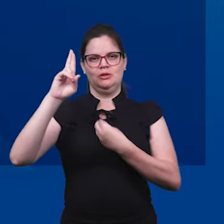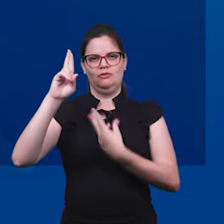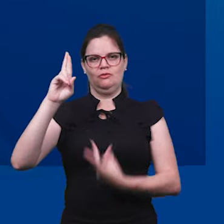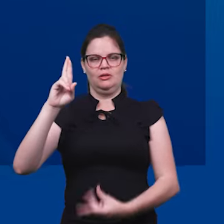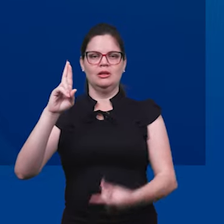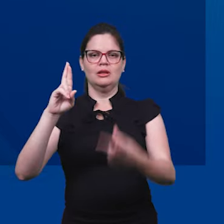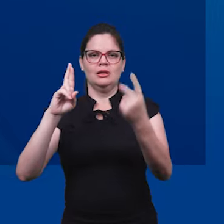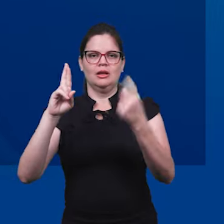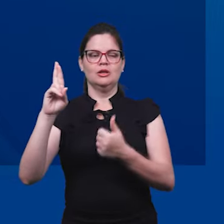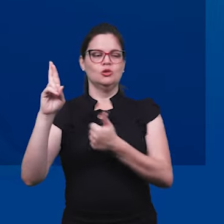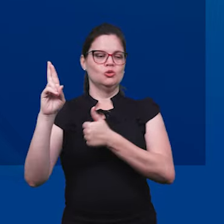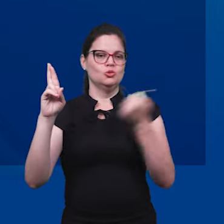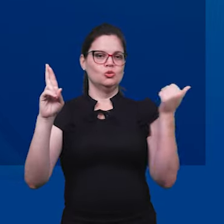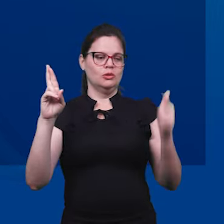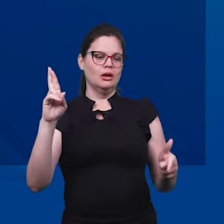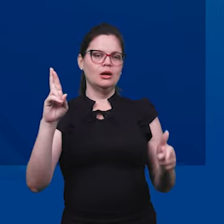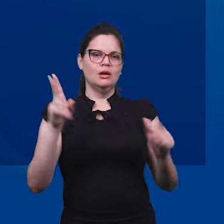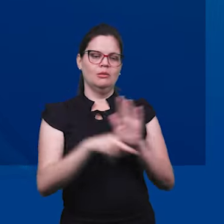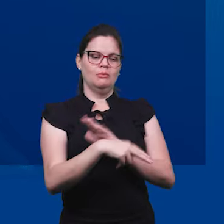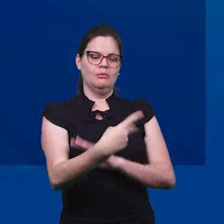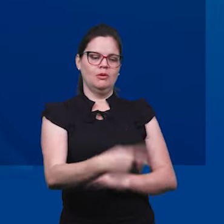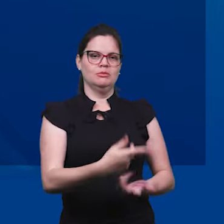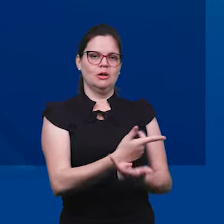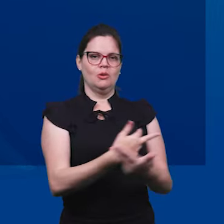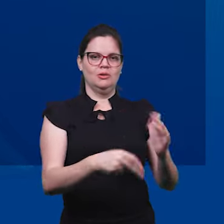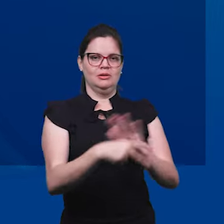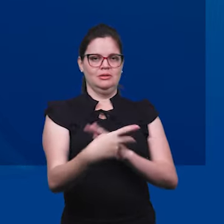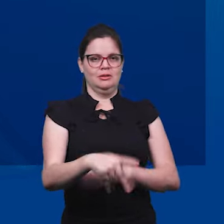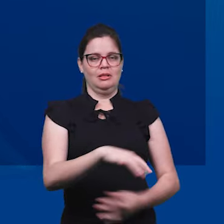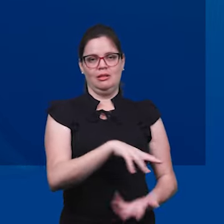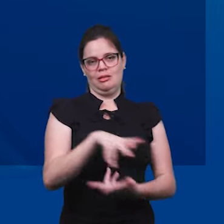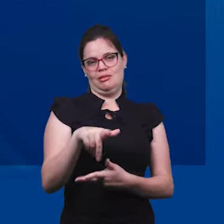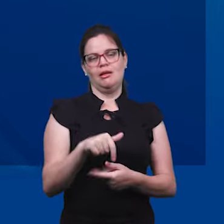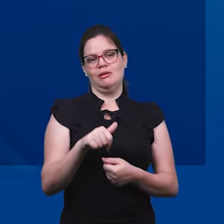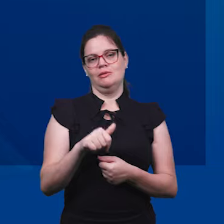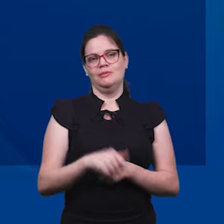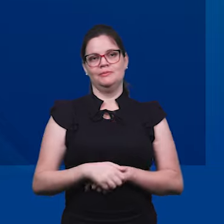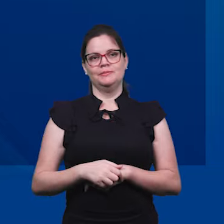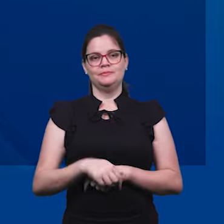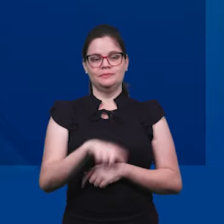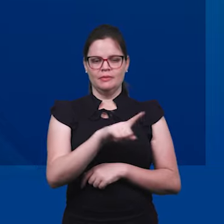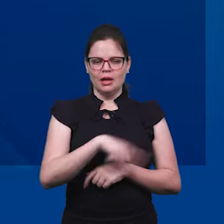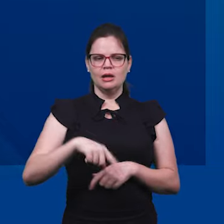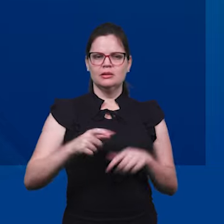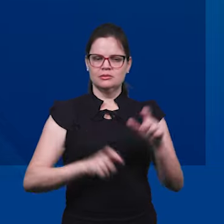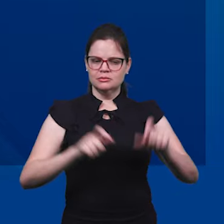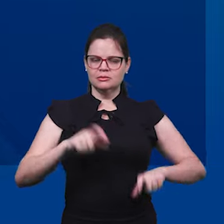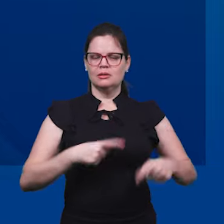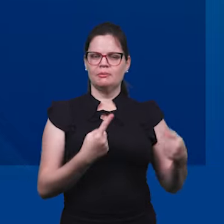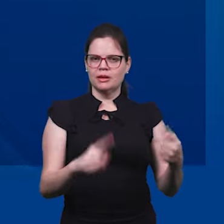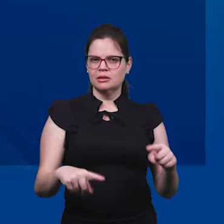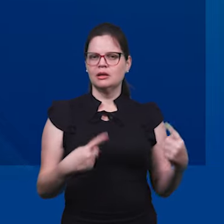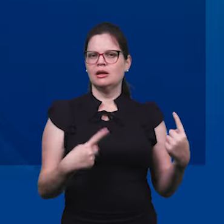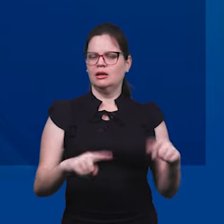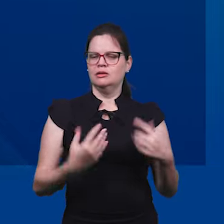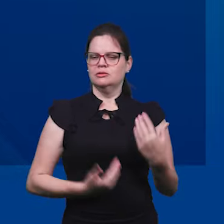eterna, amaram mais a Jesus, do que a sua própria vida aqui terrena. Foi uma igreja que foi